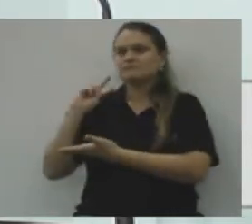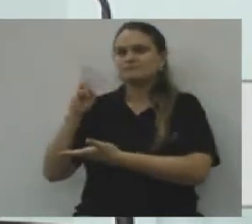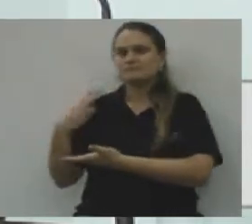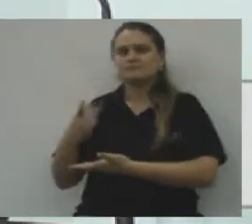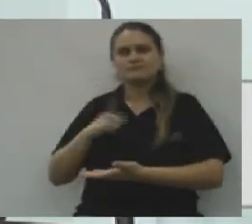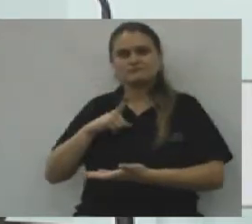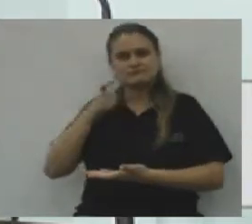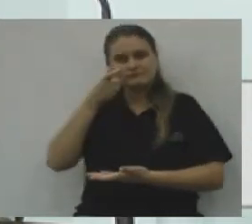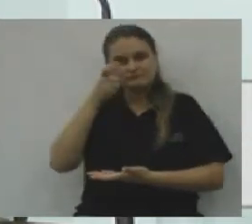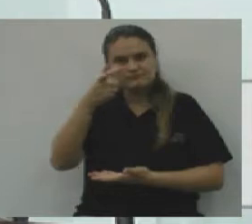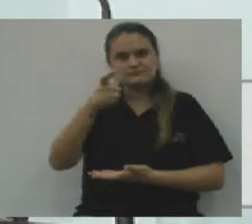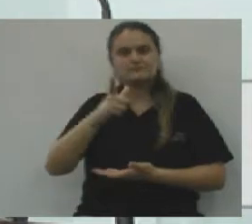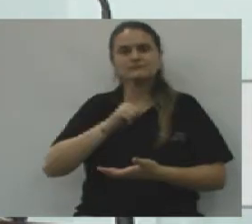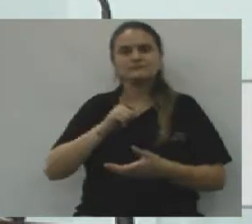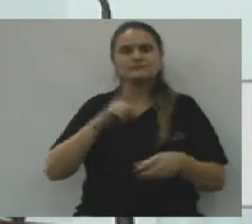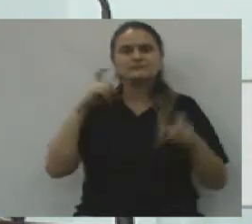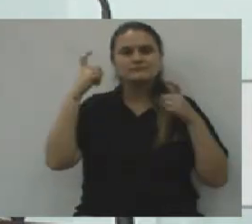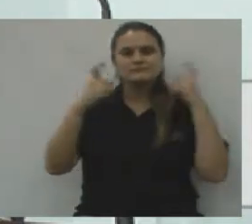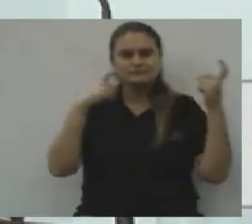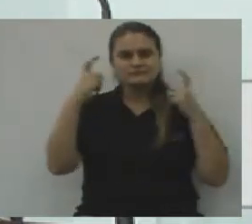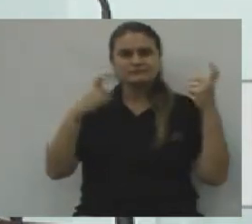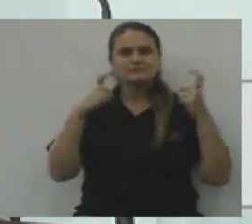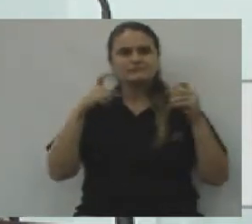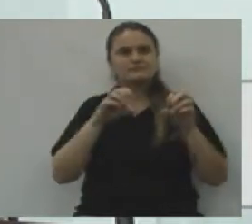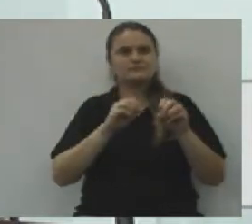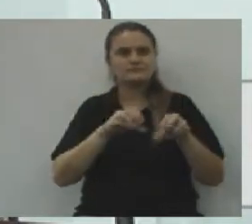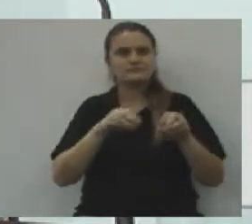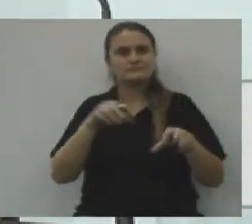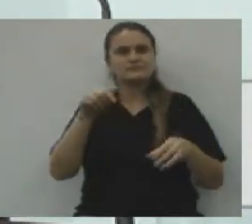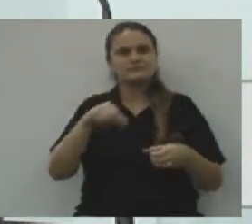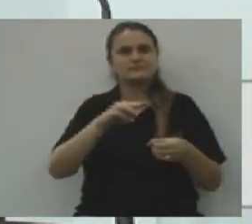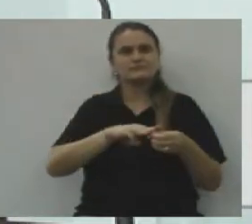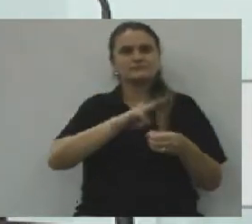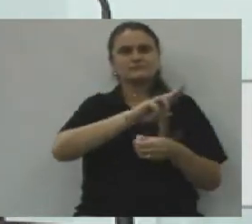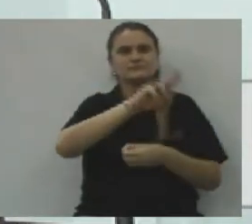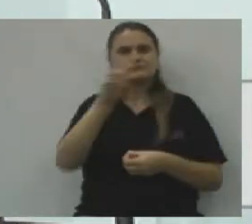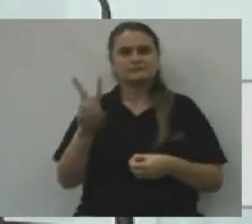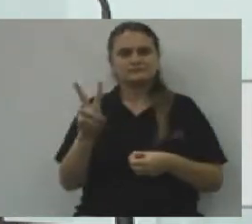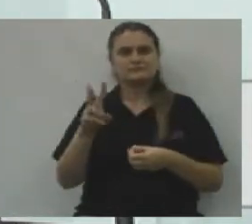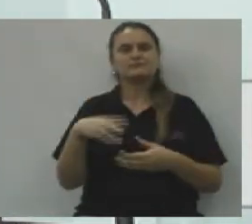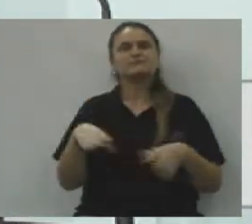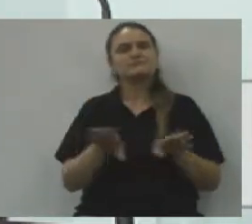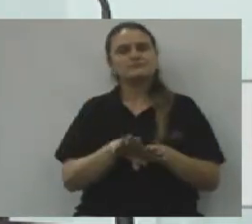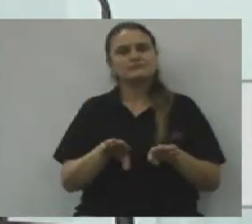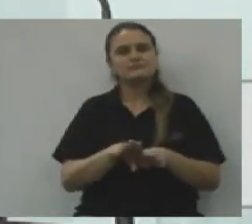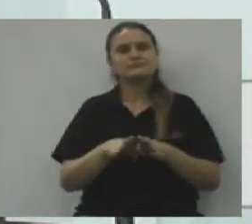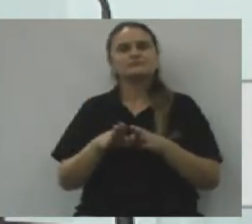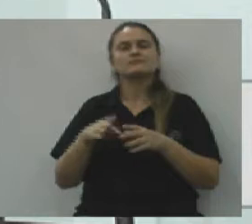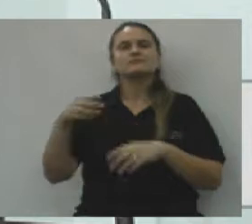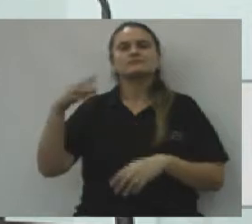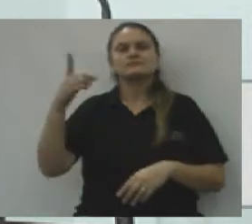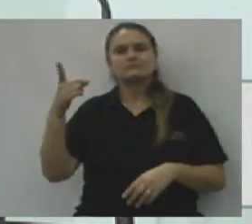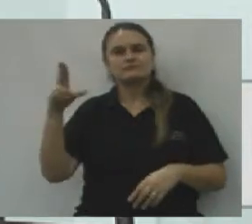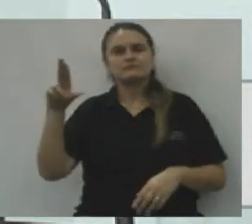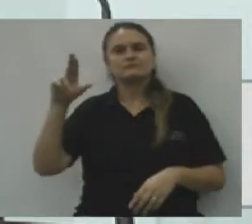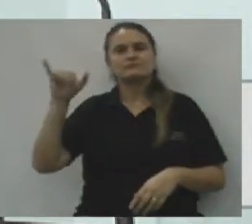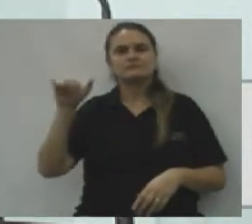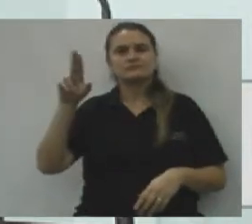interesse, pela preocupação com a educação de União da Vitória. Bem falado aqui pelo Dr.